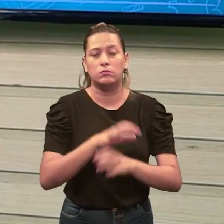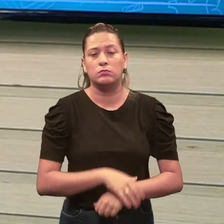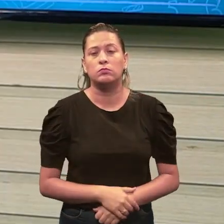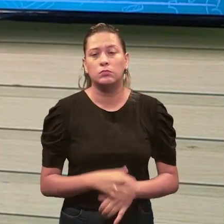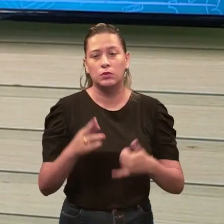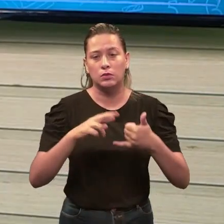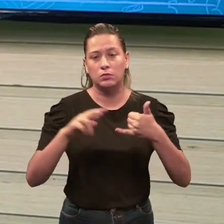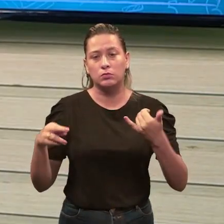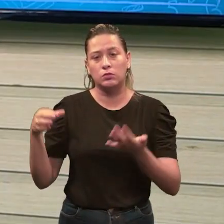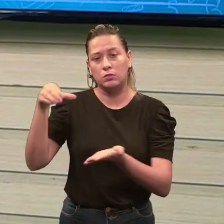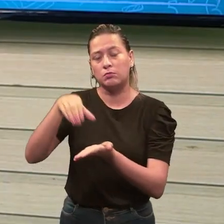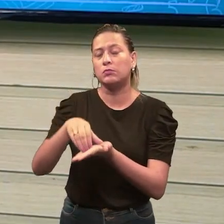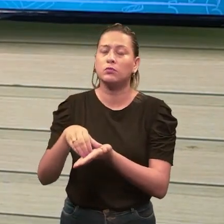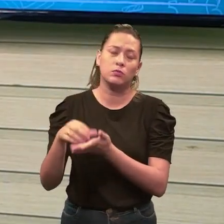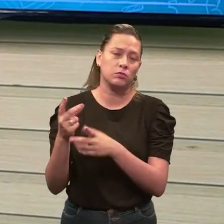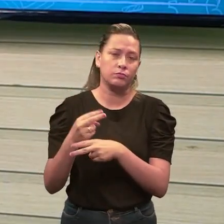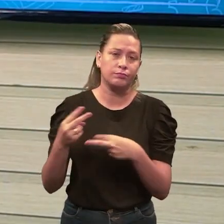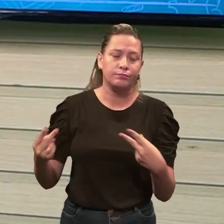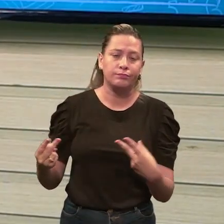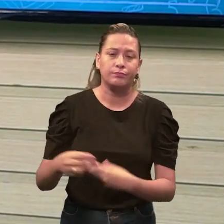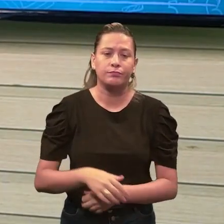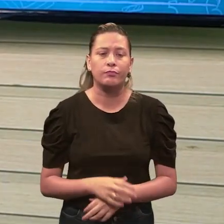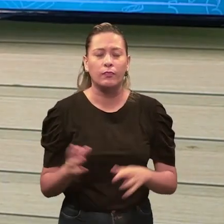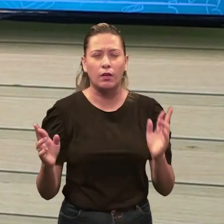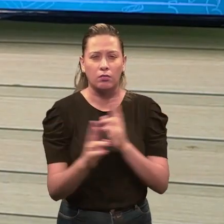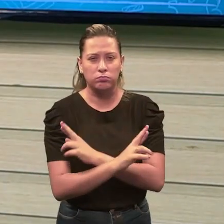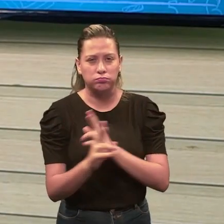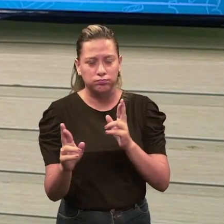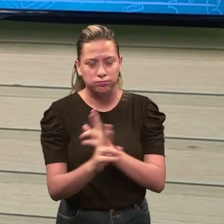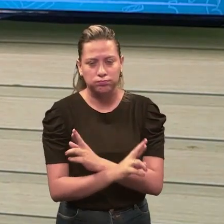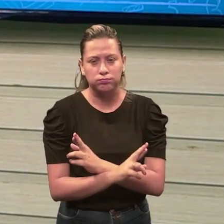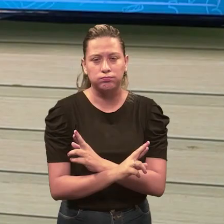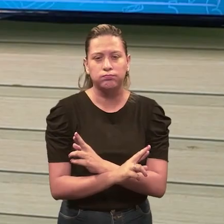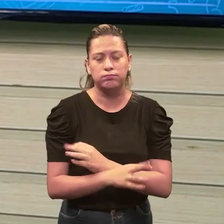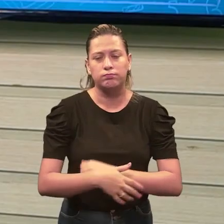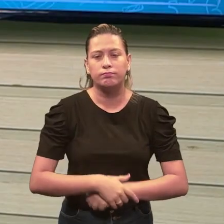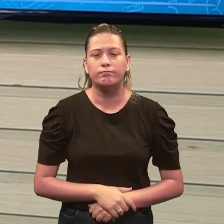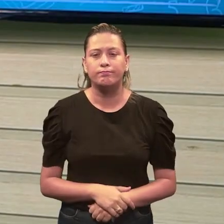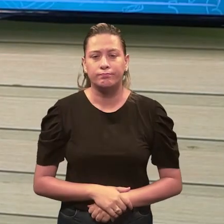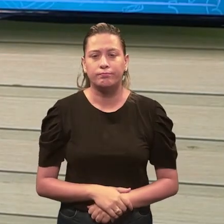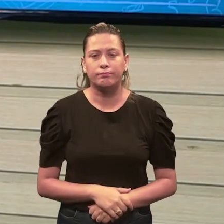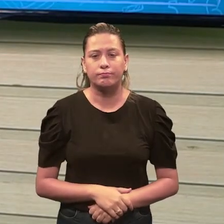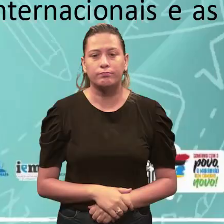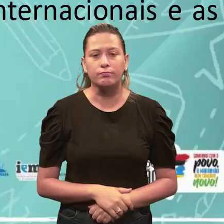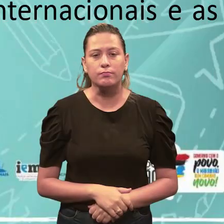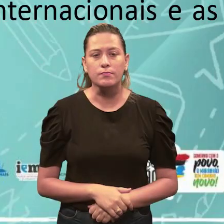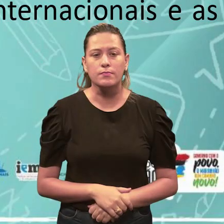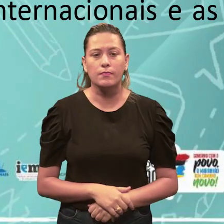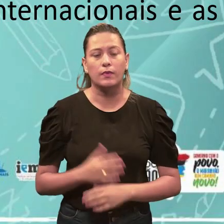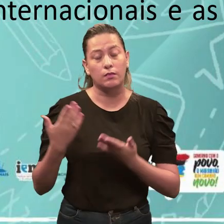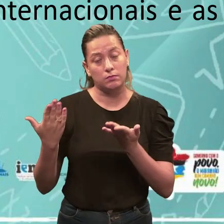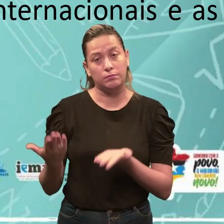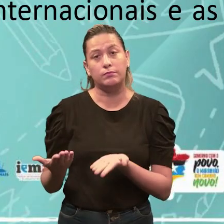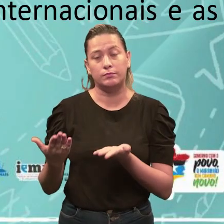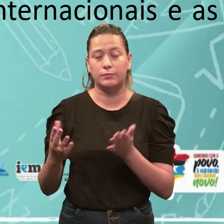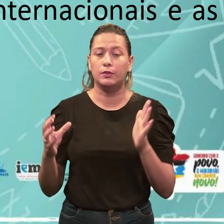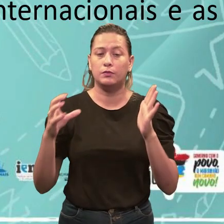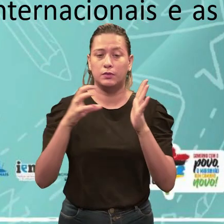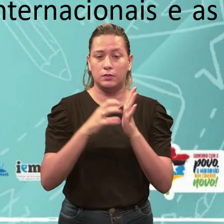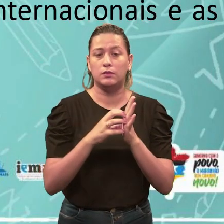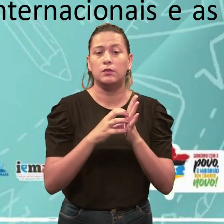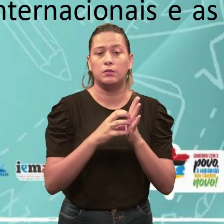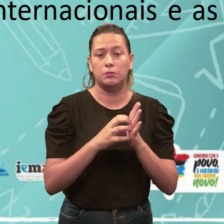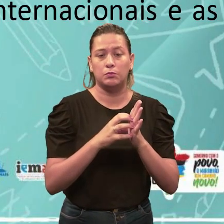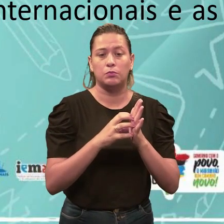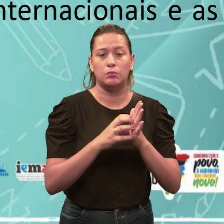resistores, os capacitores, os diodos, então é essa relação, como eles estão interligados ali uns com os outros, tá? E os símbolos gráficos